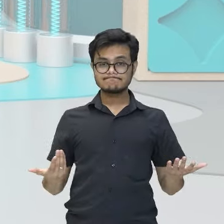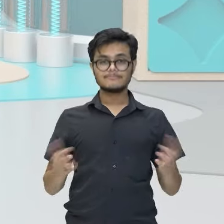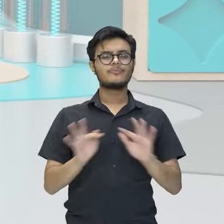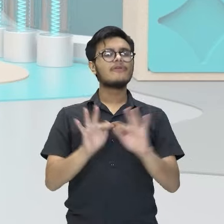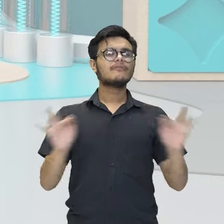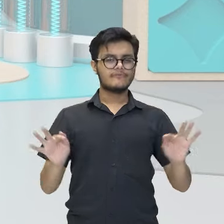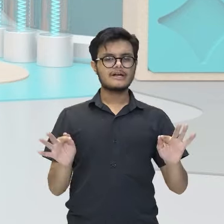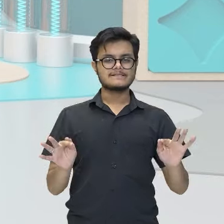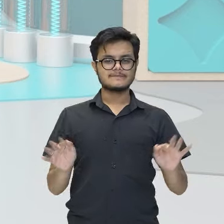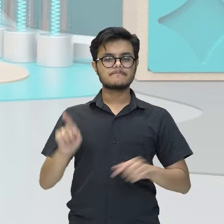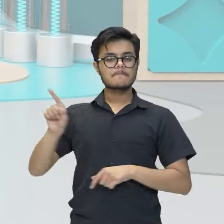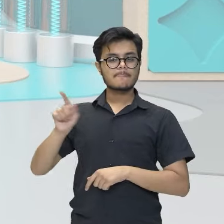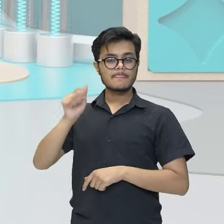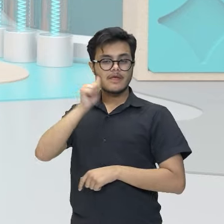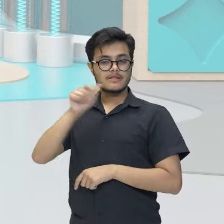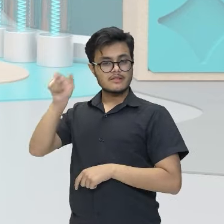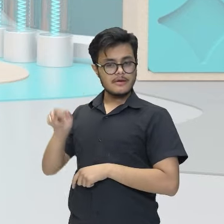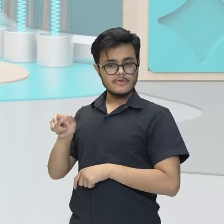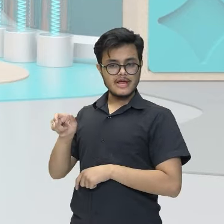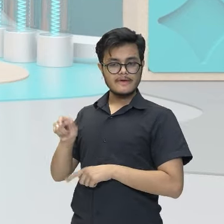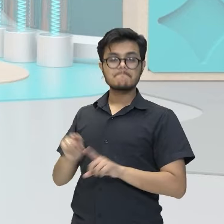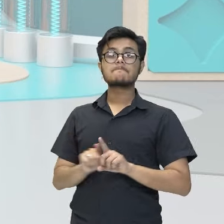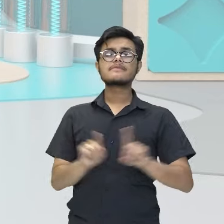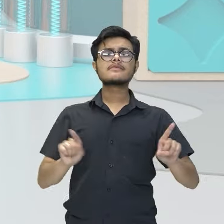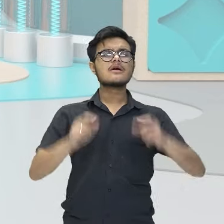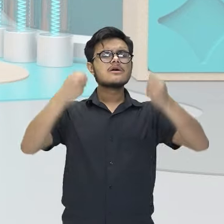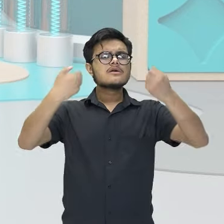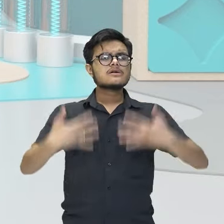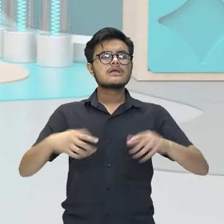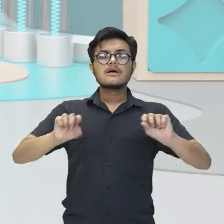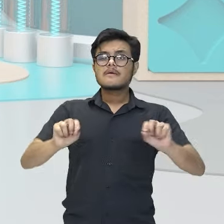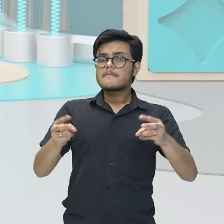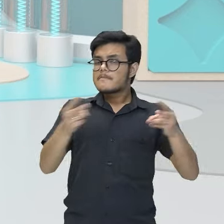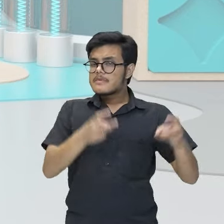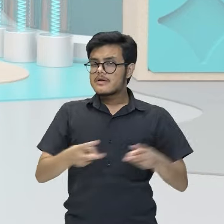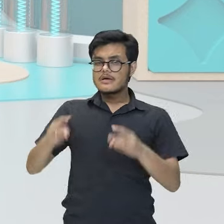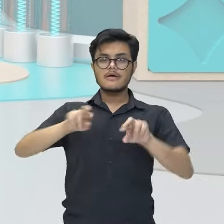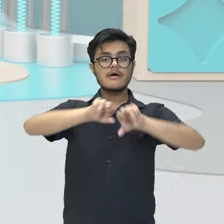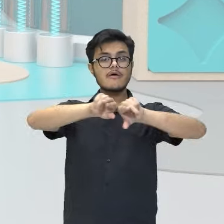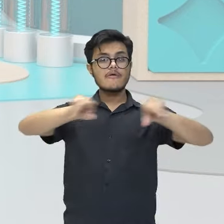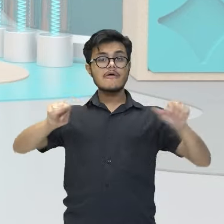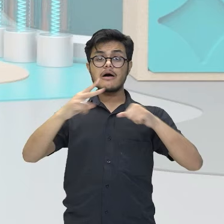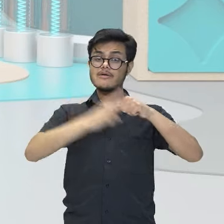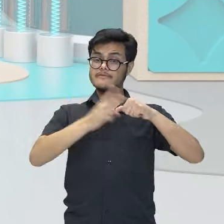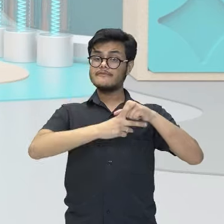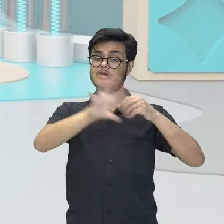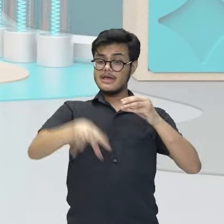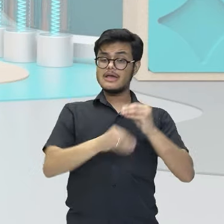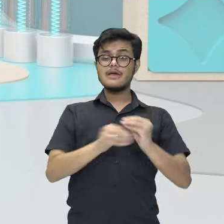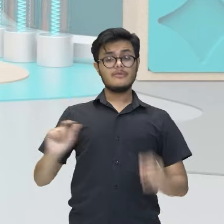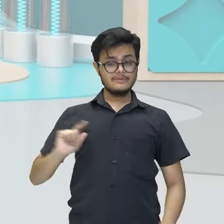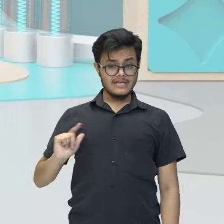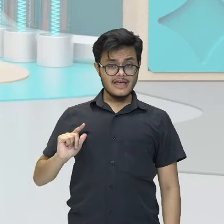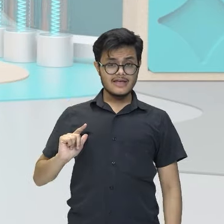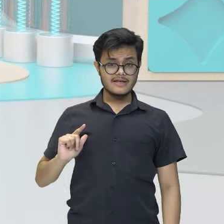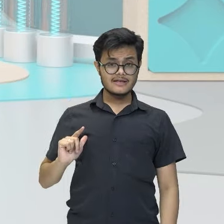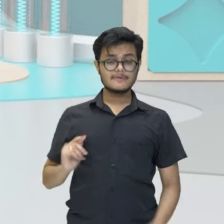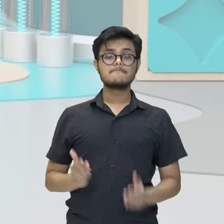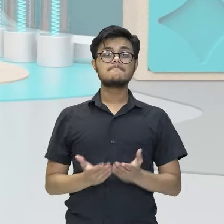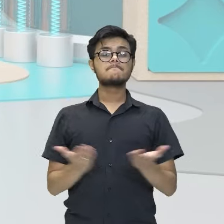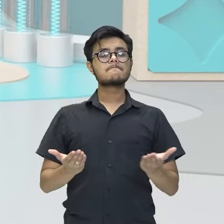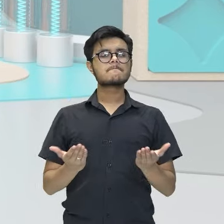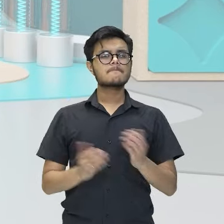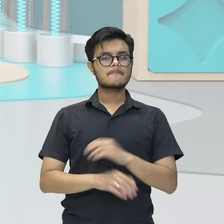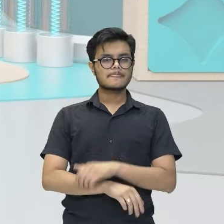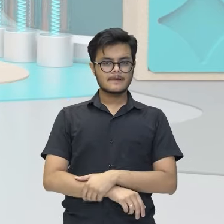fala dela e desta fala dela nós vamos observar que há vários verbos de ligação isso mesmo não é